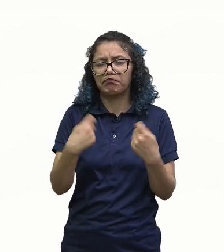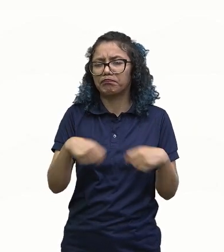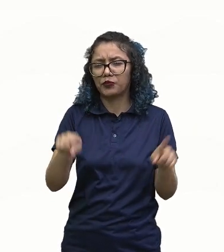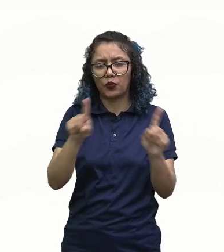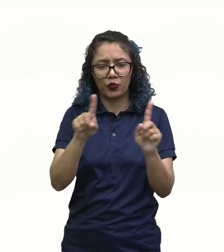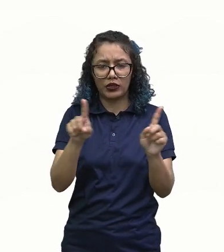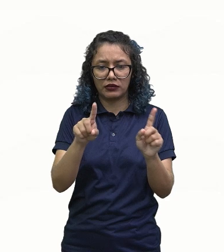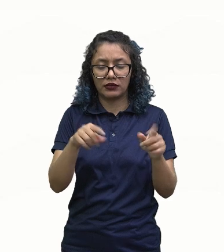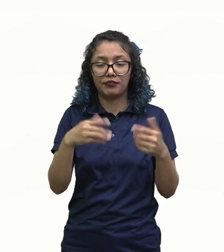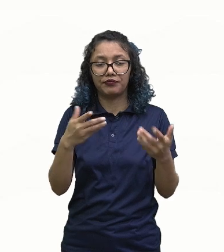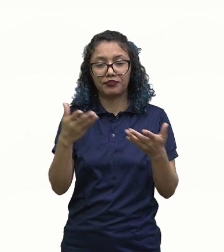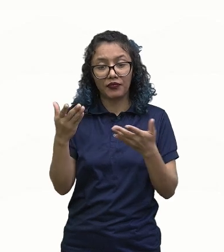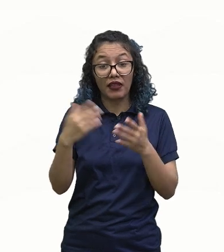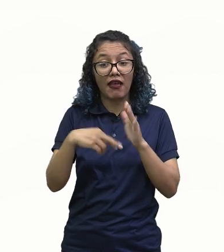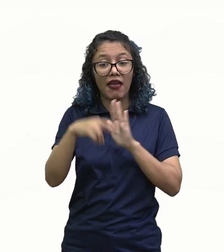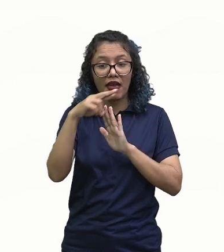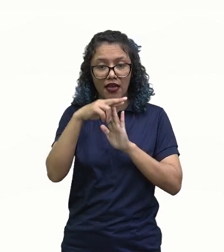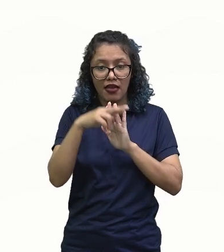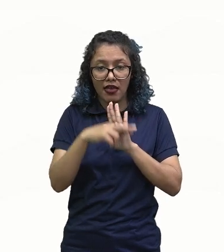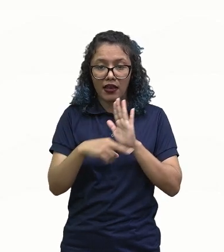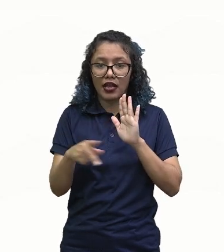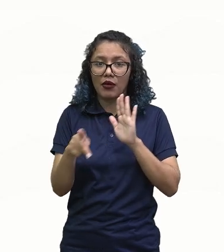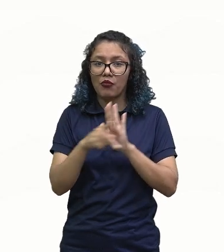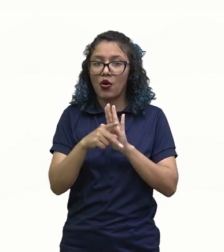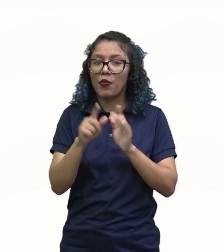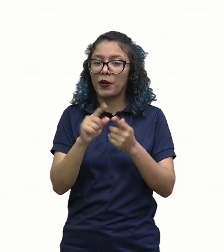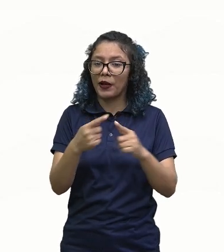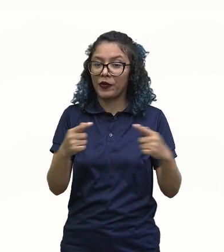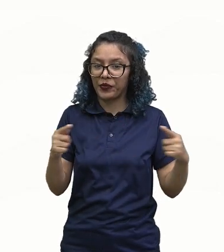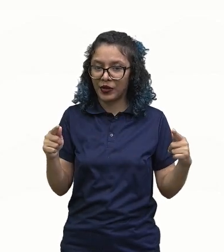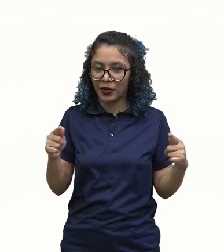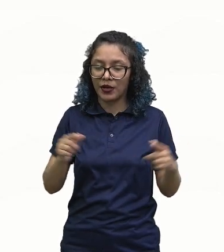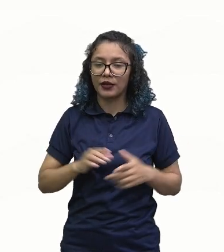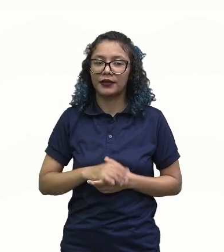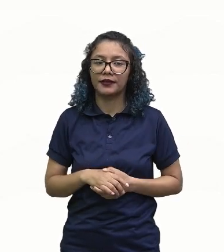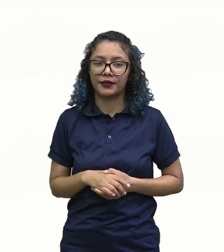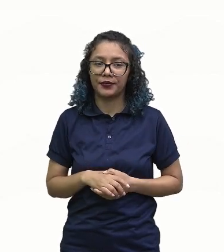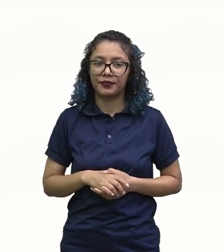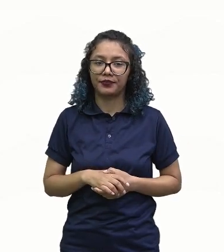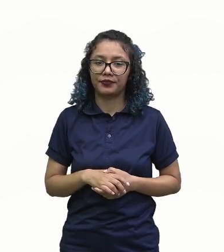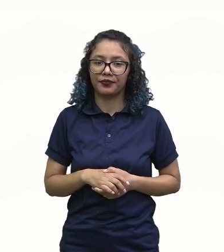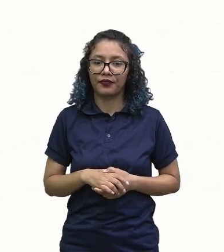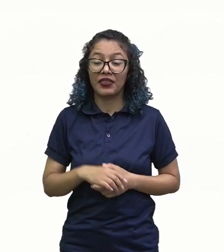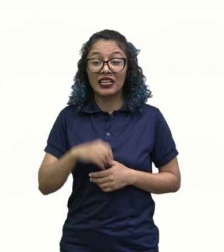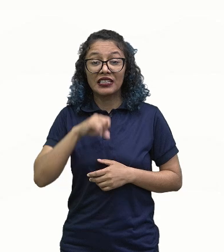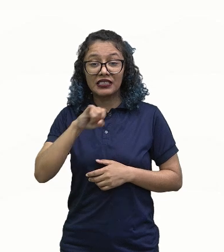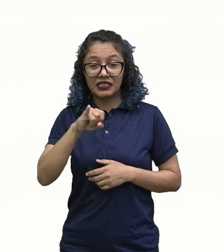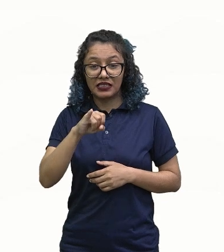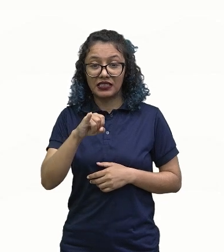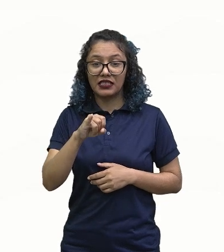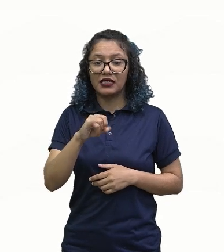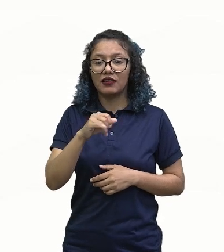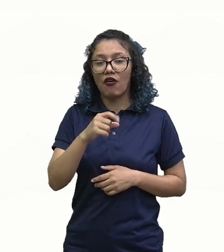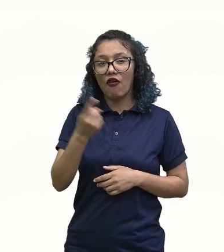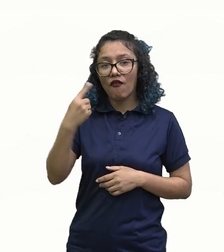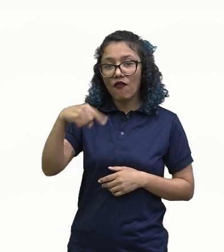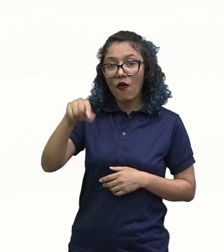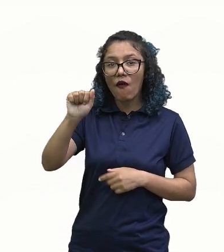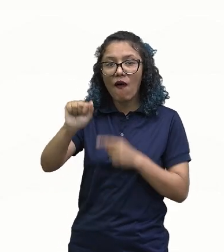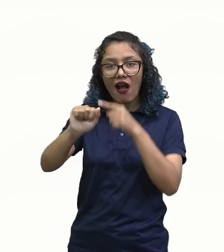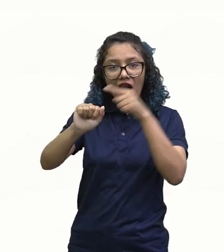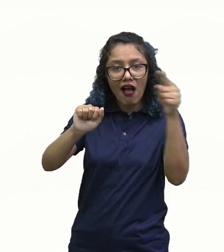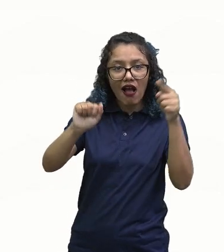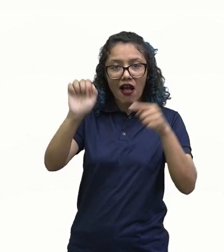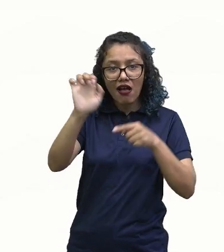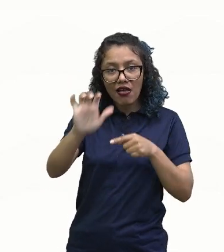necessário. Então, isso aqui é uma regra da gramática, tá? Que se eu vou à Europa, como vocês estão